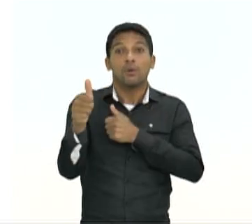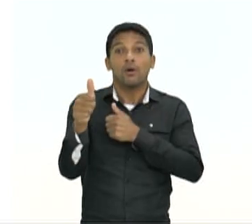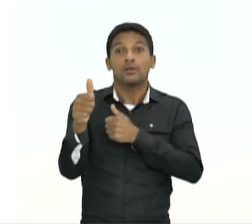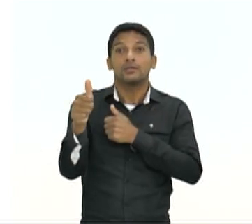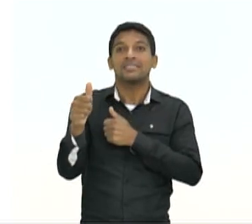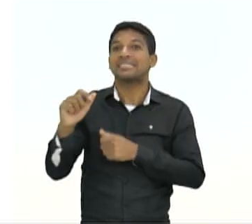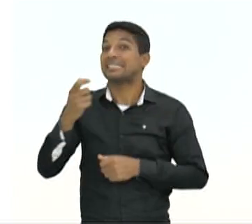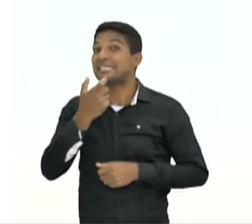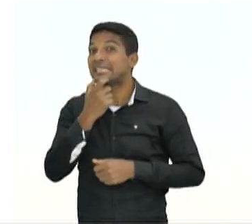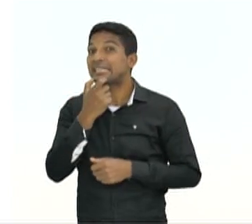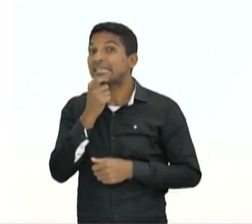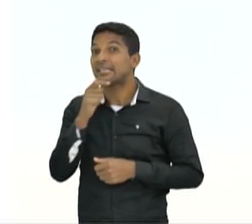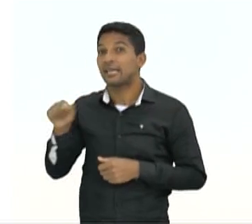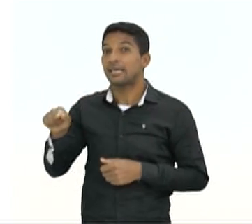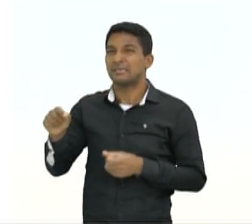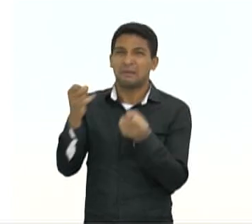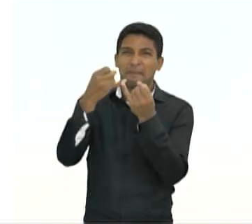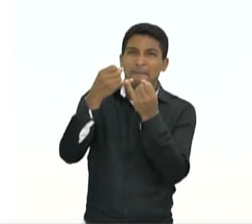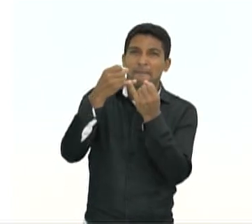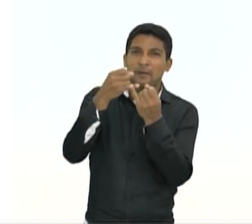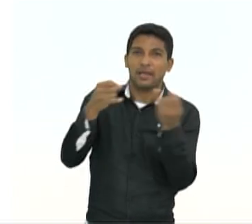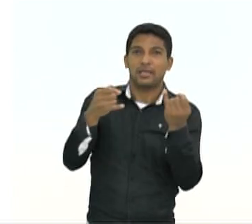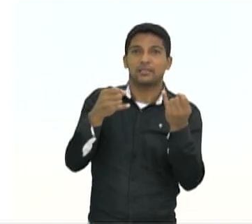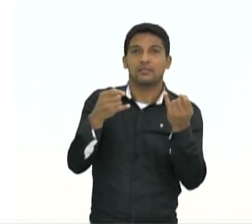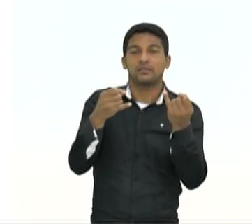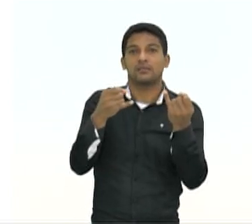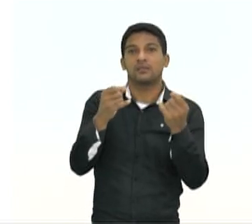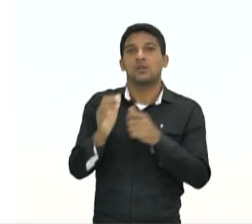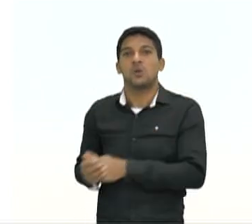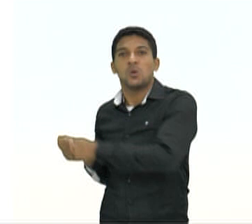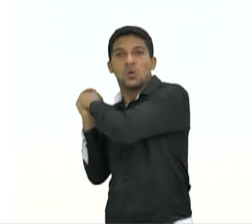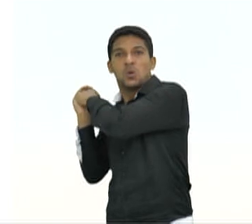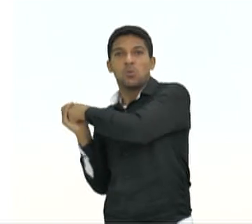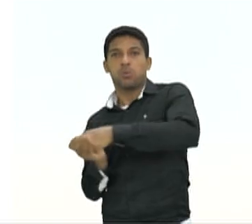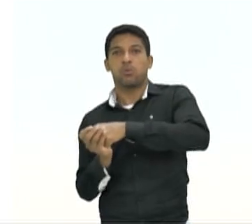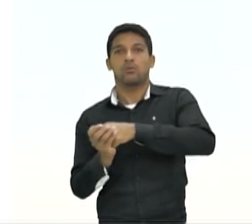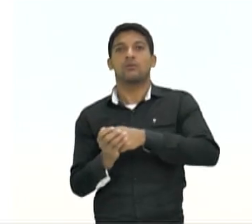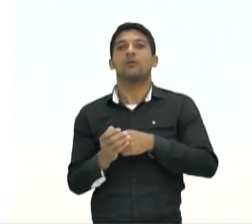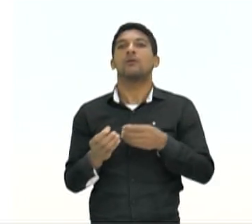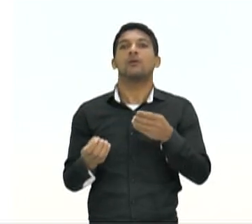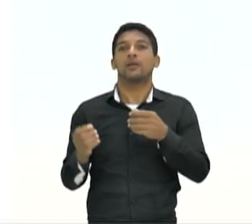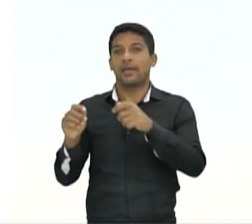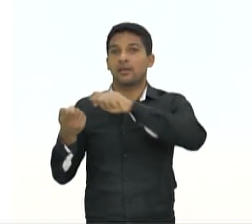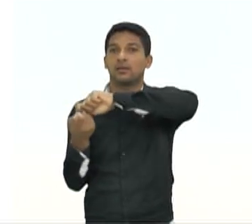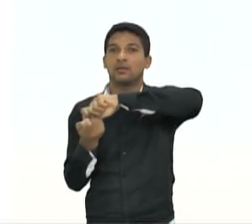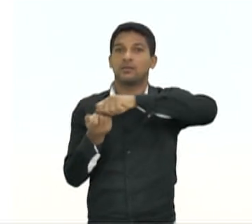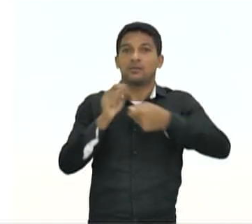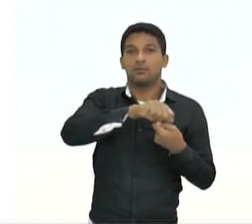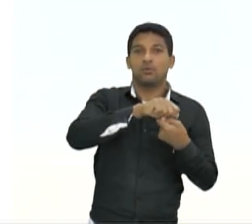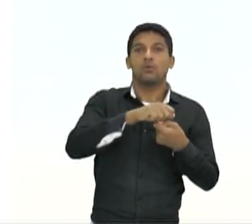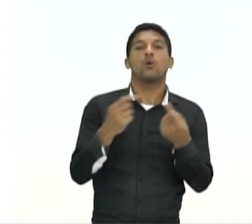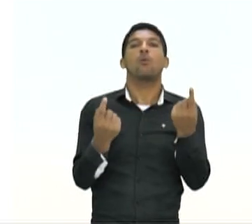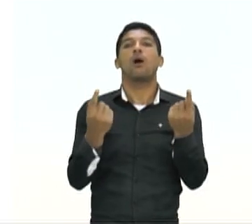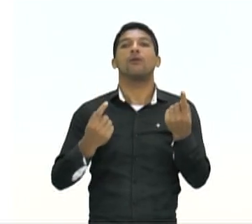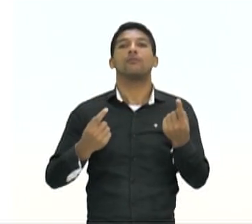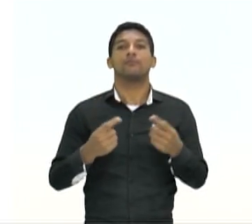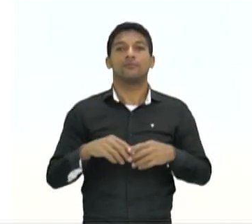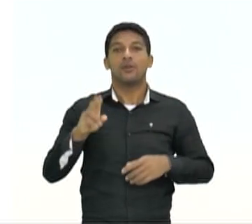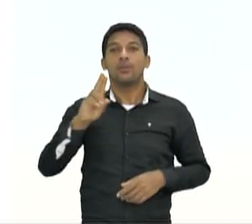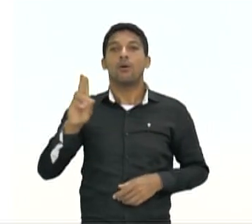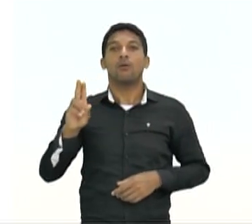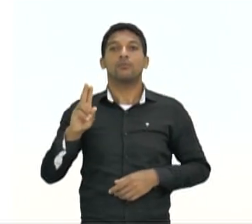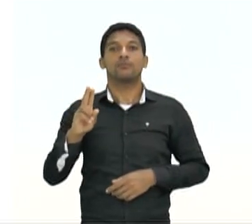sido a inspiração para a criação deste esporte? No caso, o beisebol, né? Letra A, Stowball. Letra B,